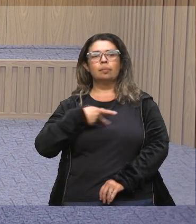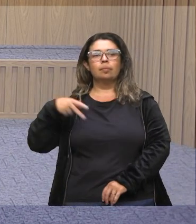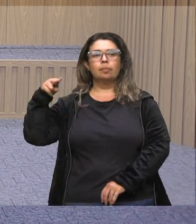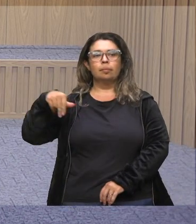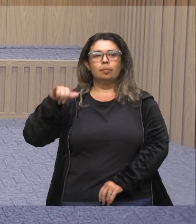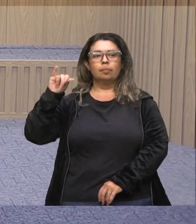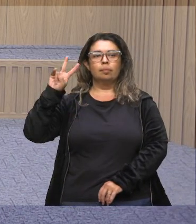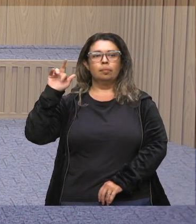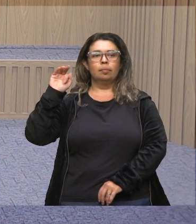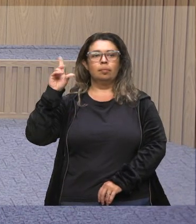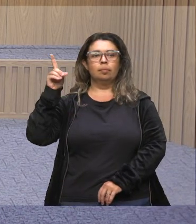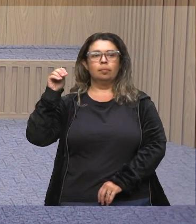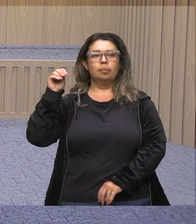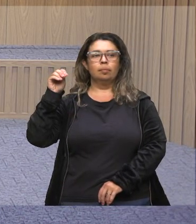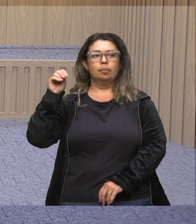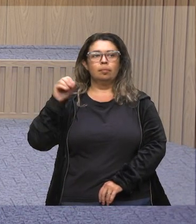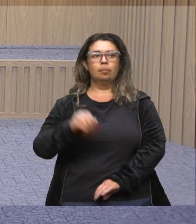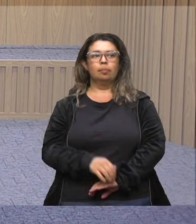Santos.